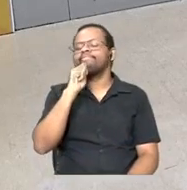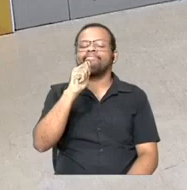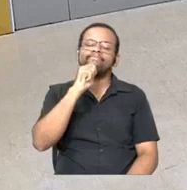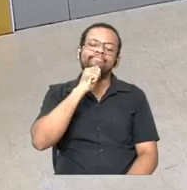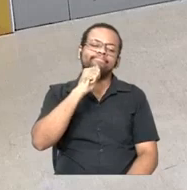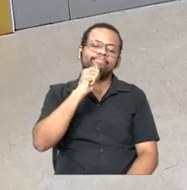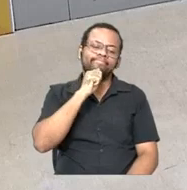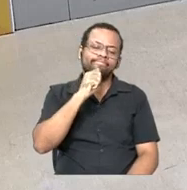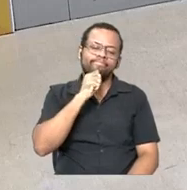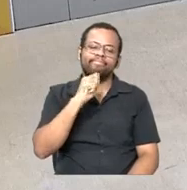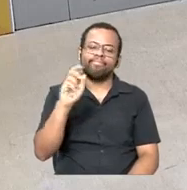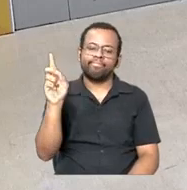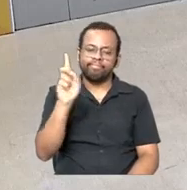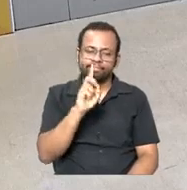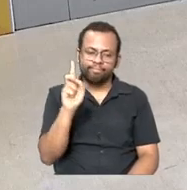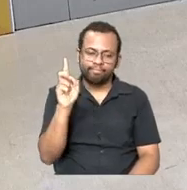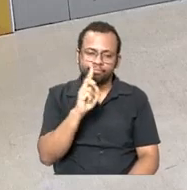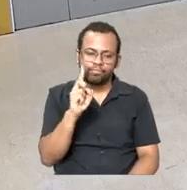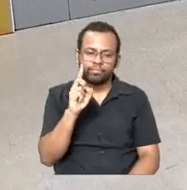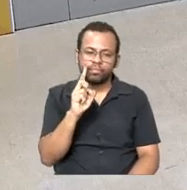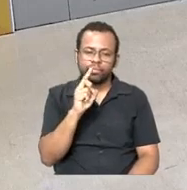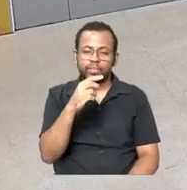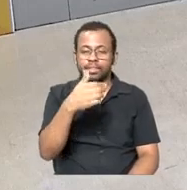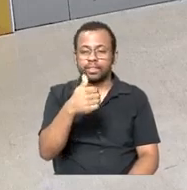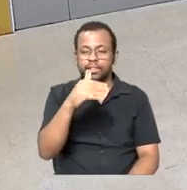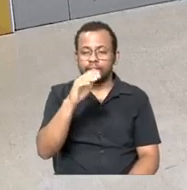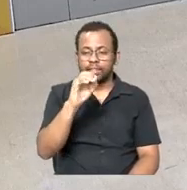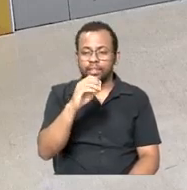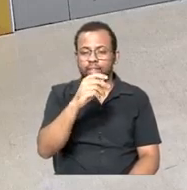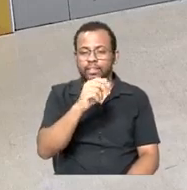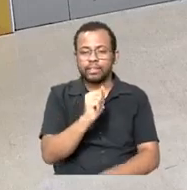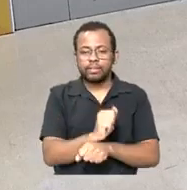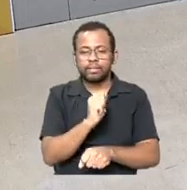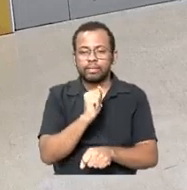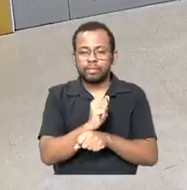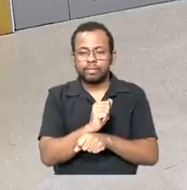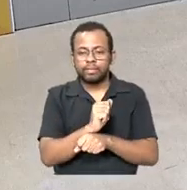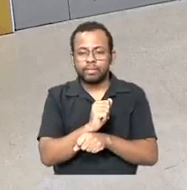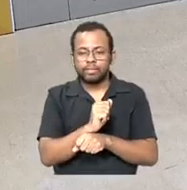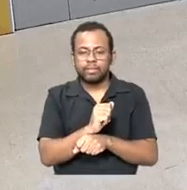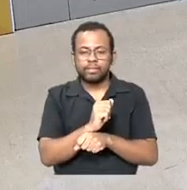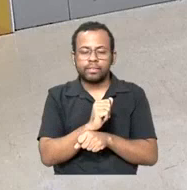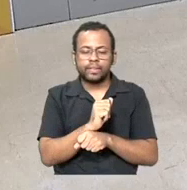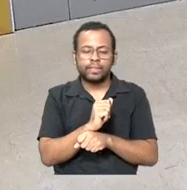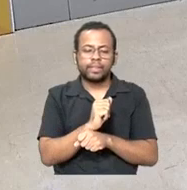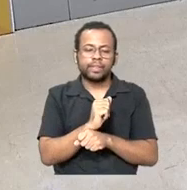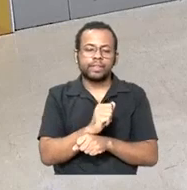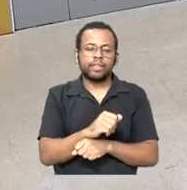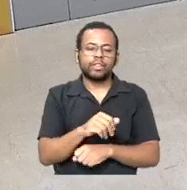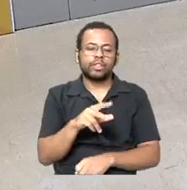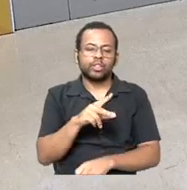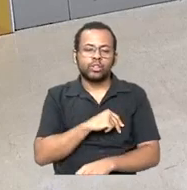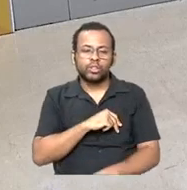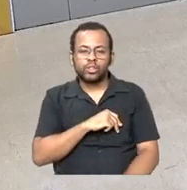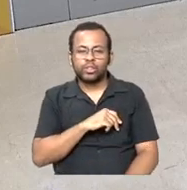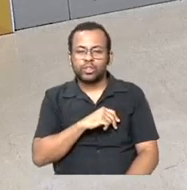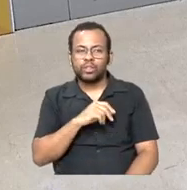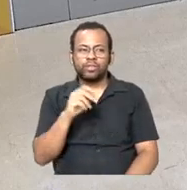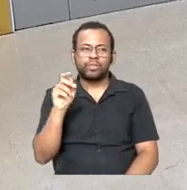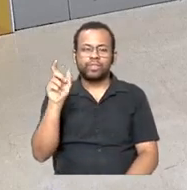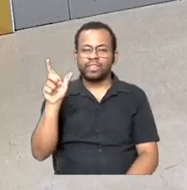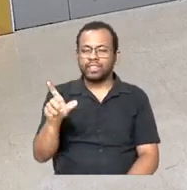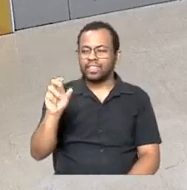um não decidiu dez títulos estão na expectativa né se da sua